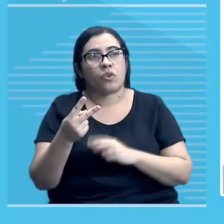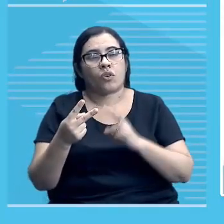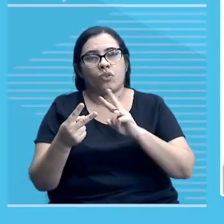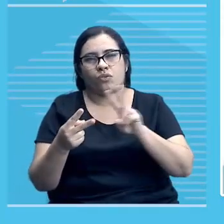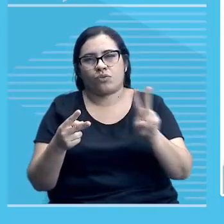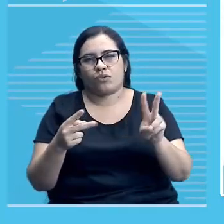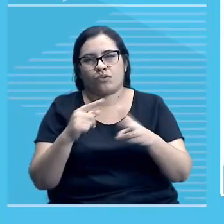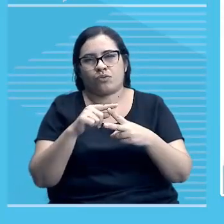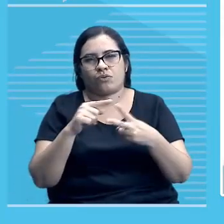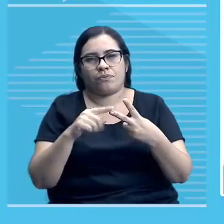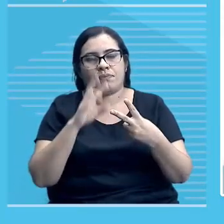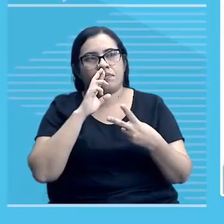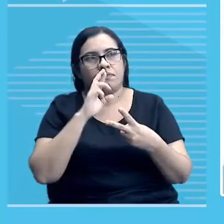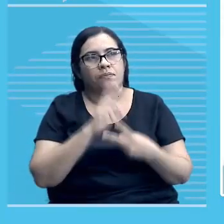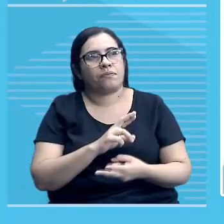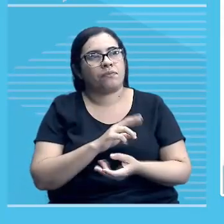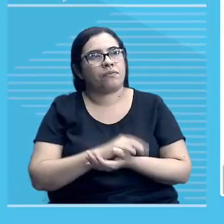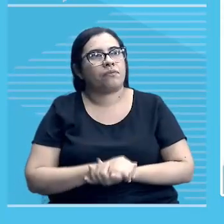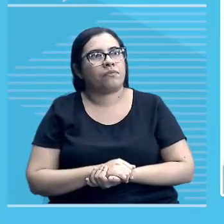soluções. Primeira,